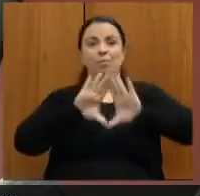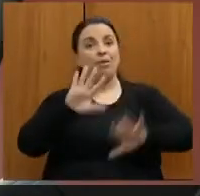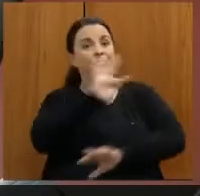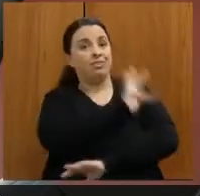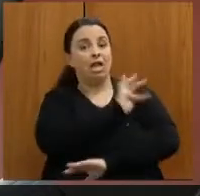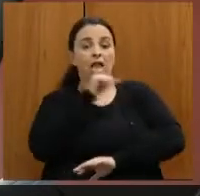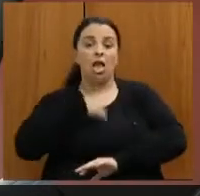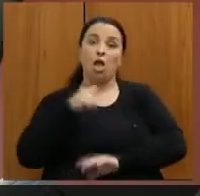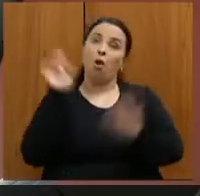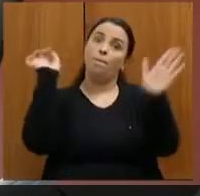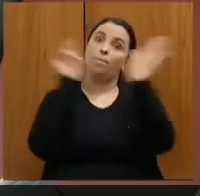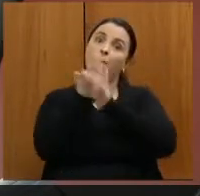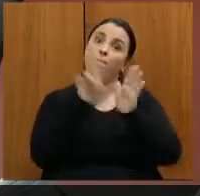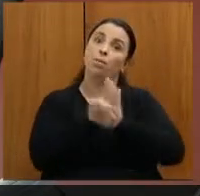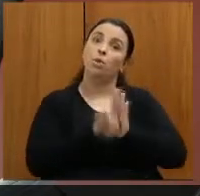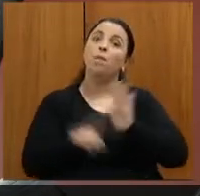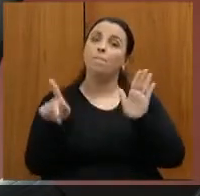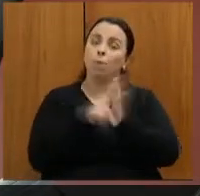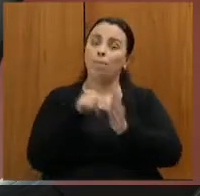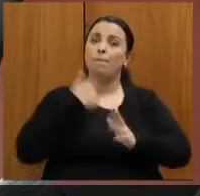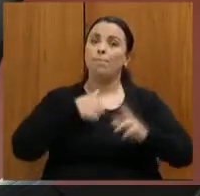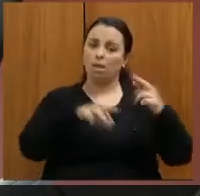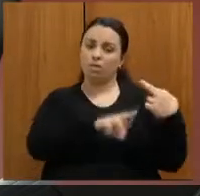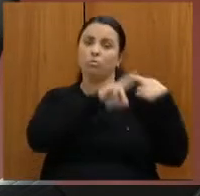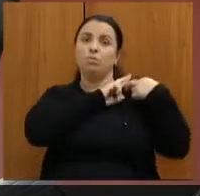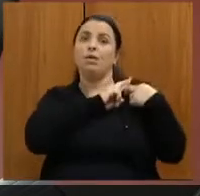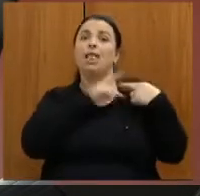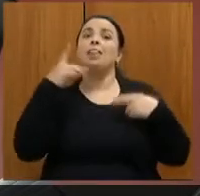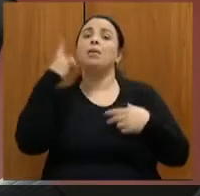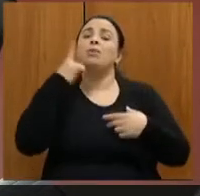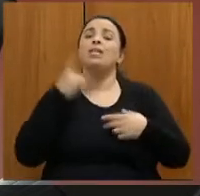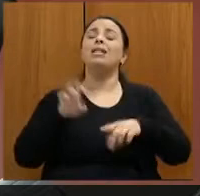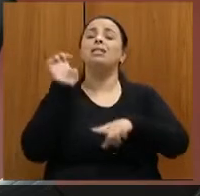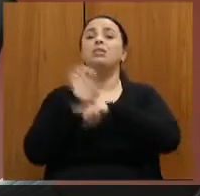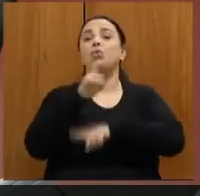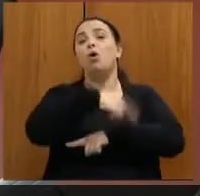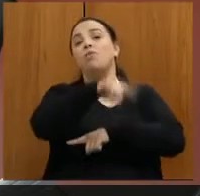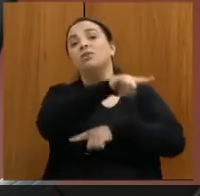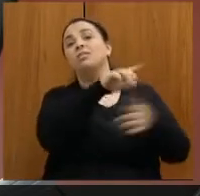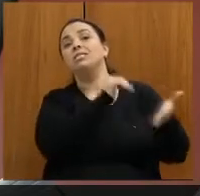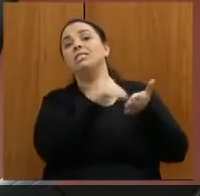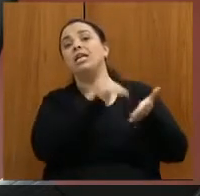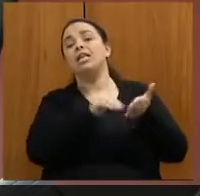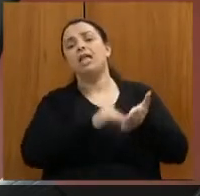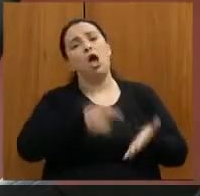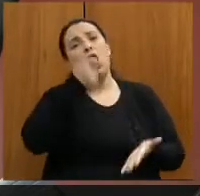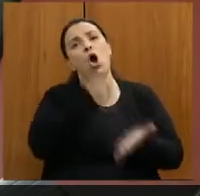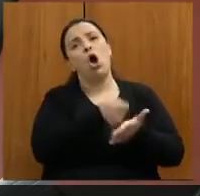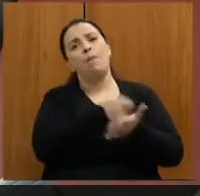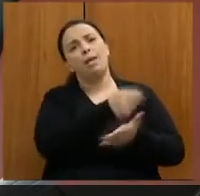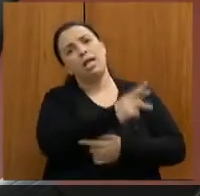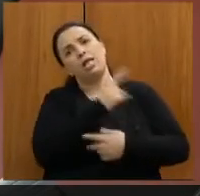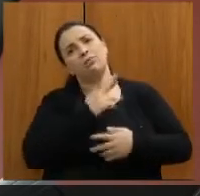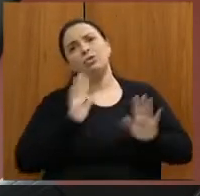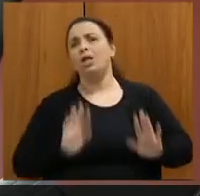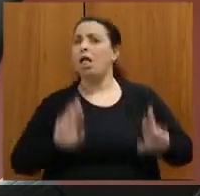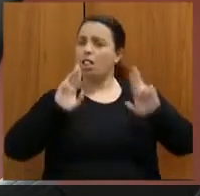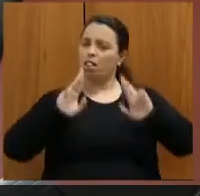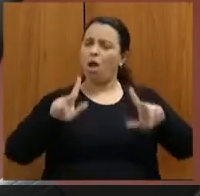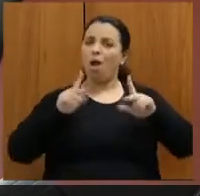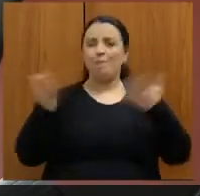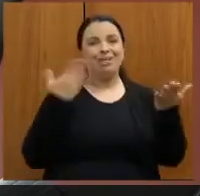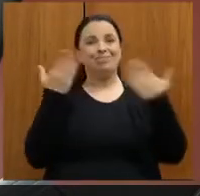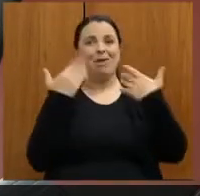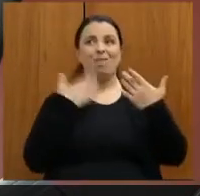eu trago Os questionamentos vamos deputado estadual e os secretários tem a obrigação de nos responder não é um bate-papo que